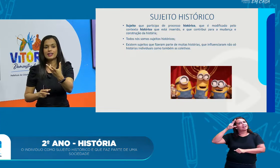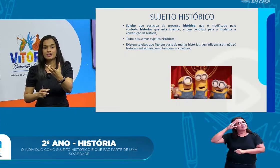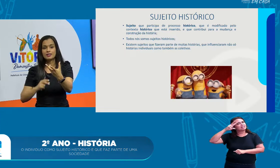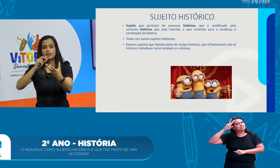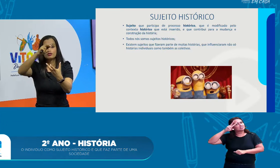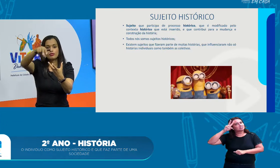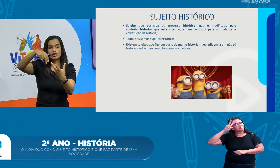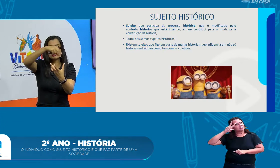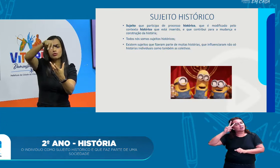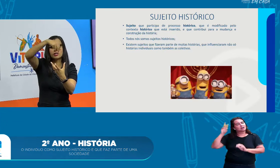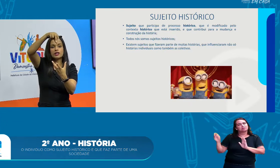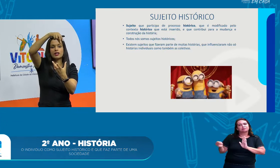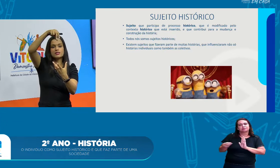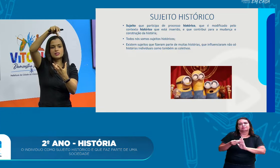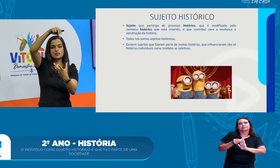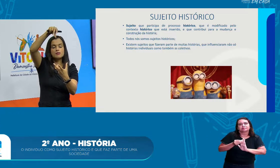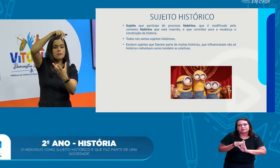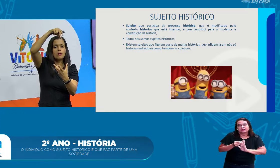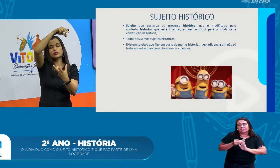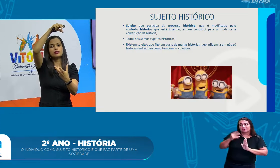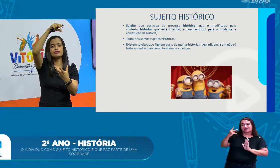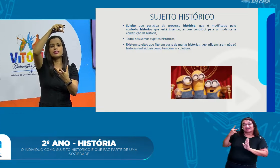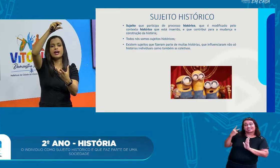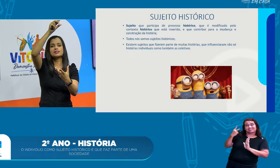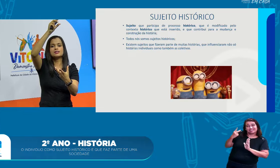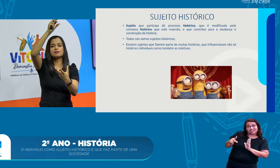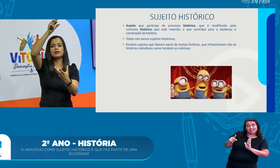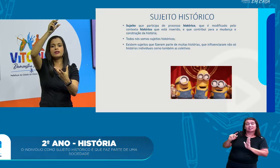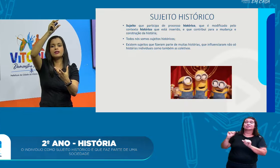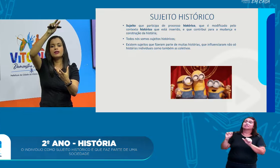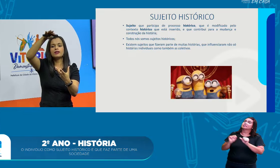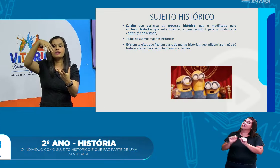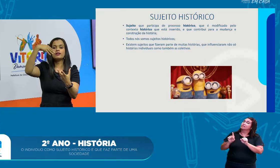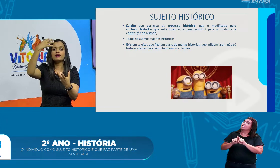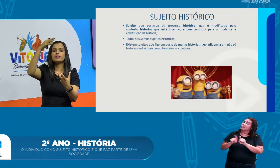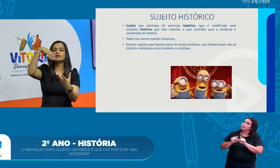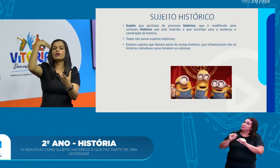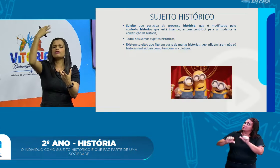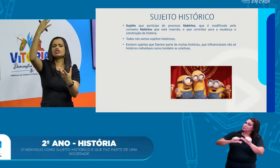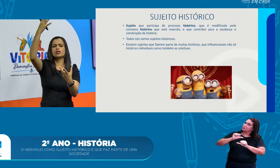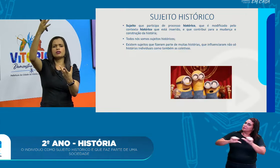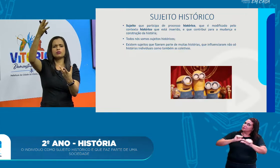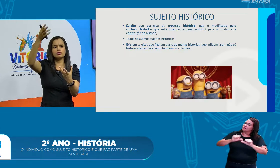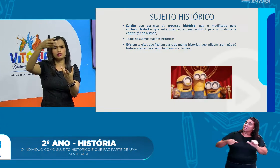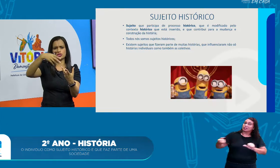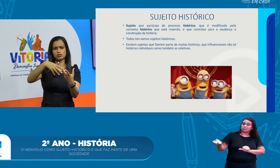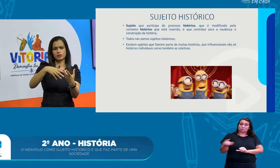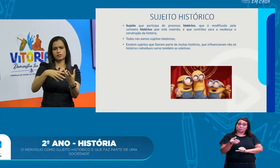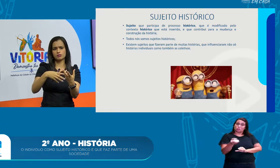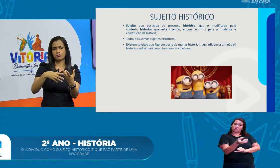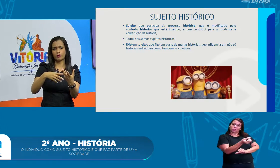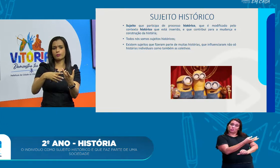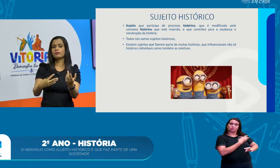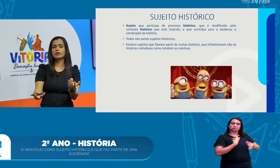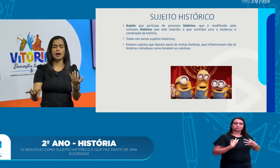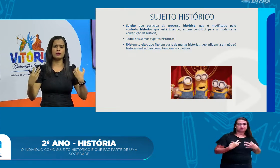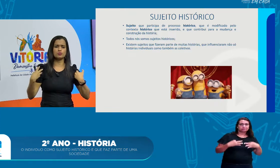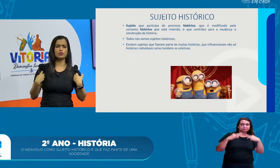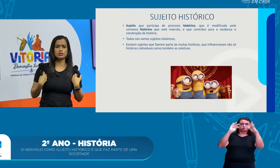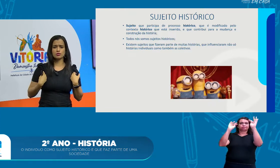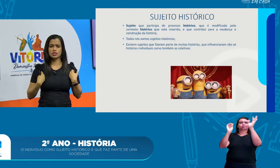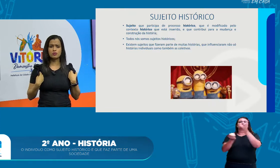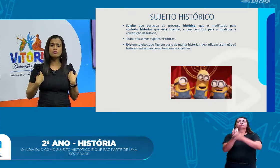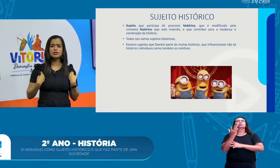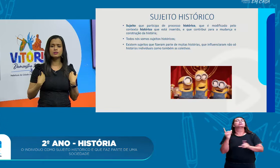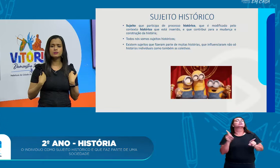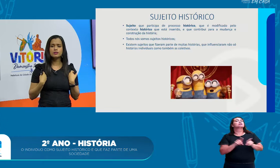história dele fez com que ele se modificasse também, criando aí novas tecnologias para si próprio. A mesma